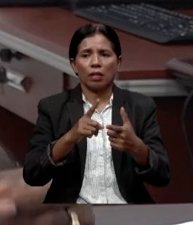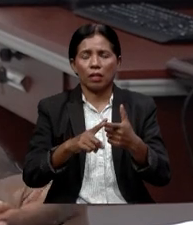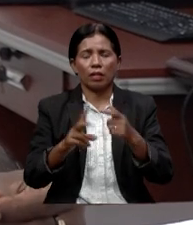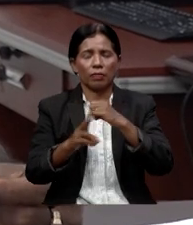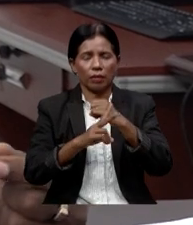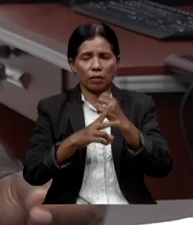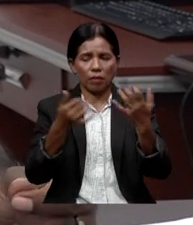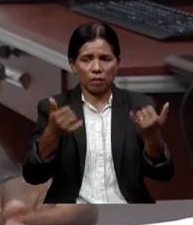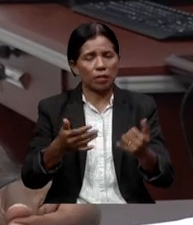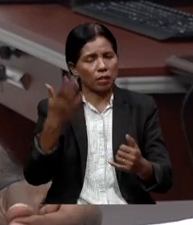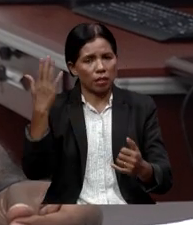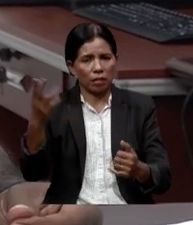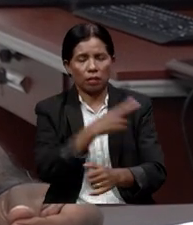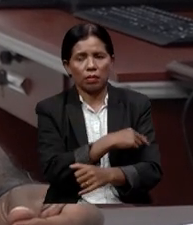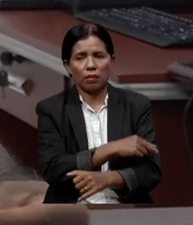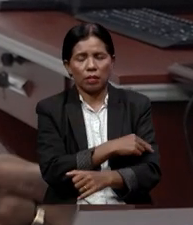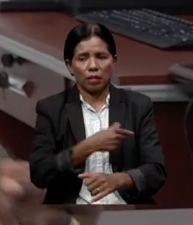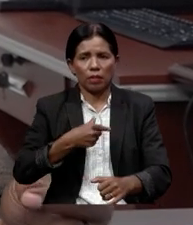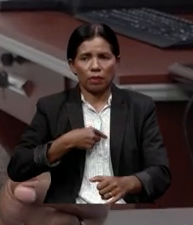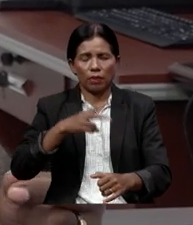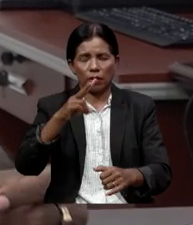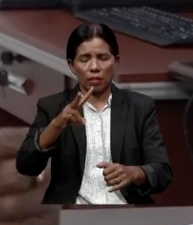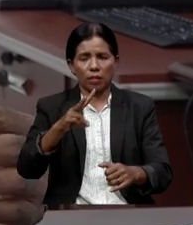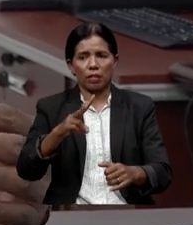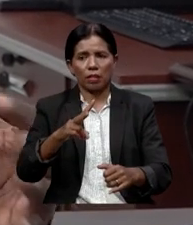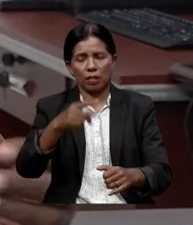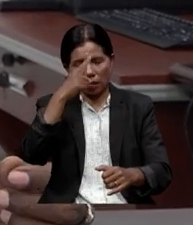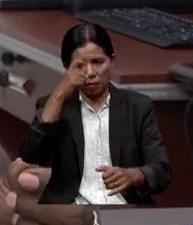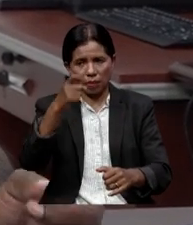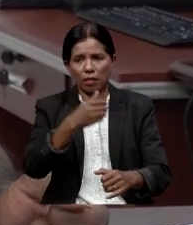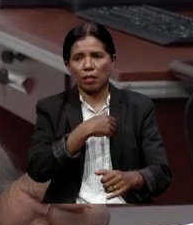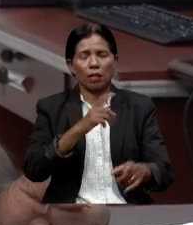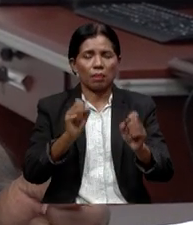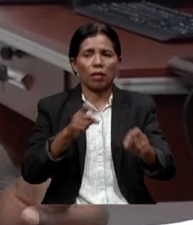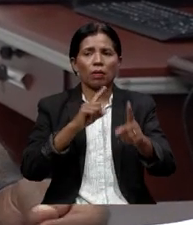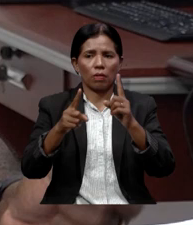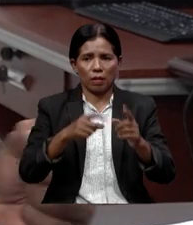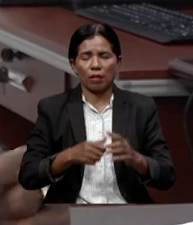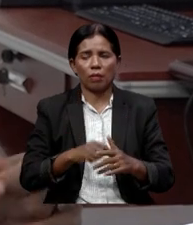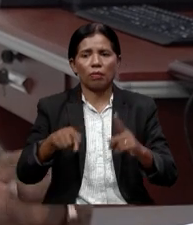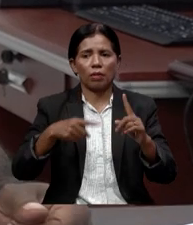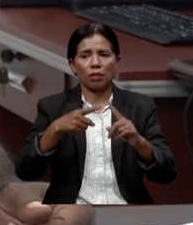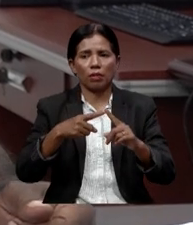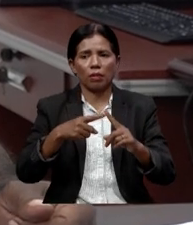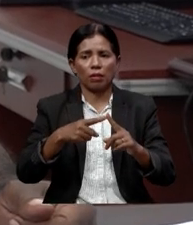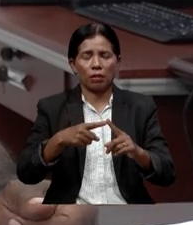agora rau que se ia hospital Guido Balares, ao tratamento, tamba nia cidade Bele Colia, o enhira nia